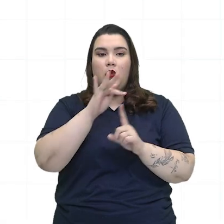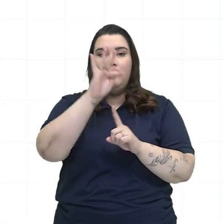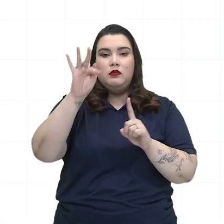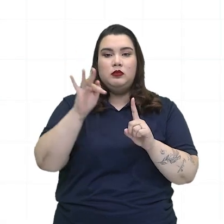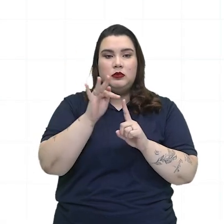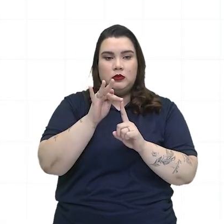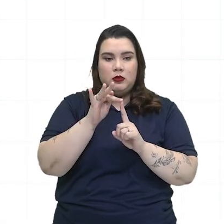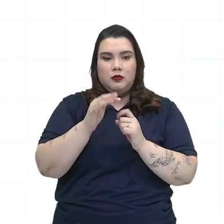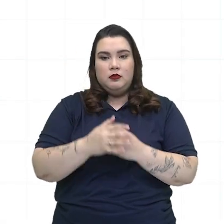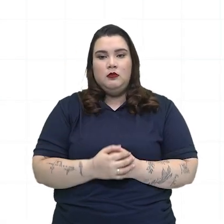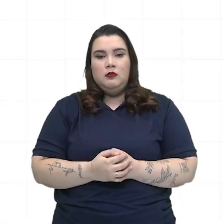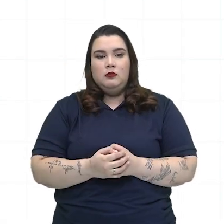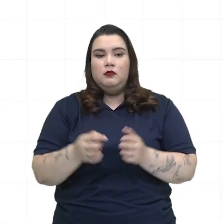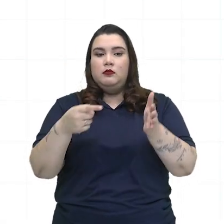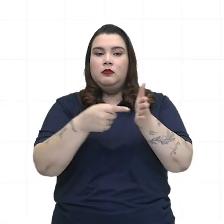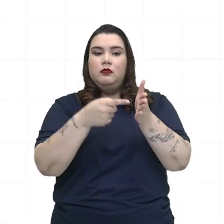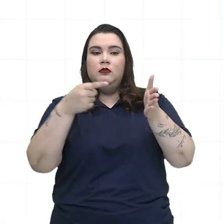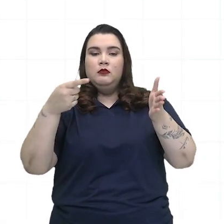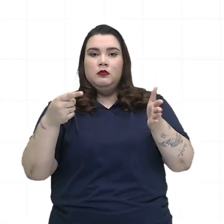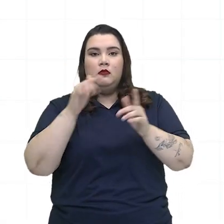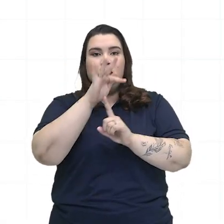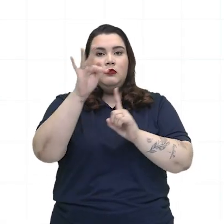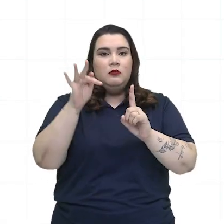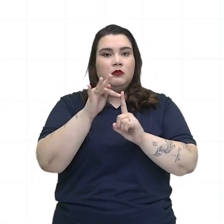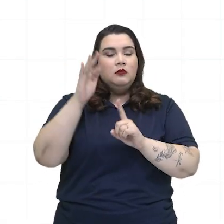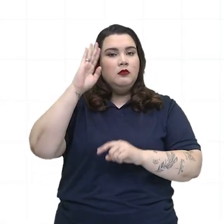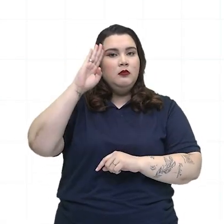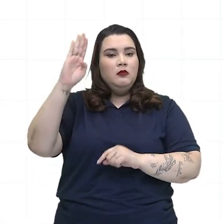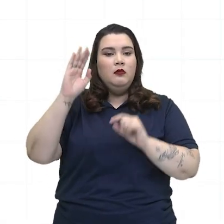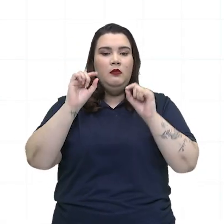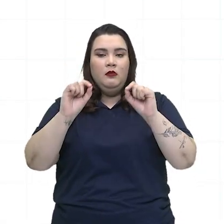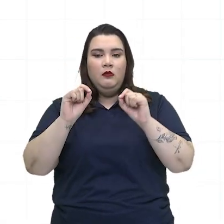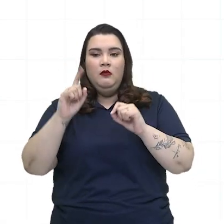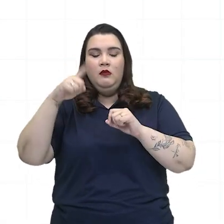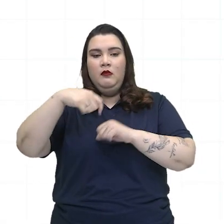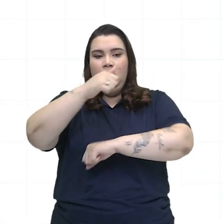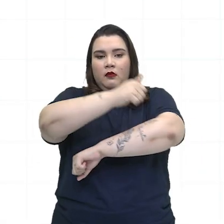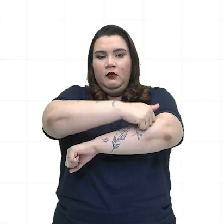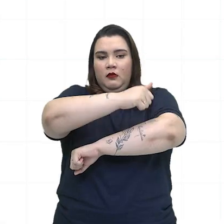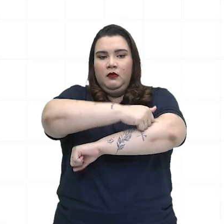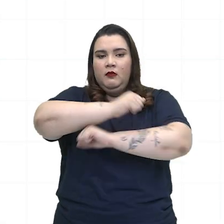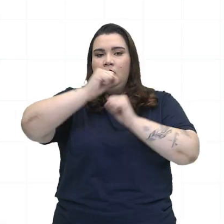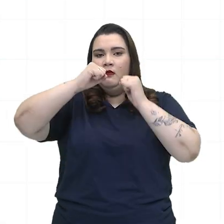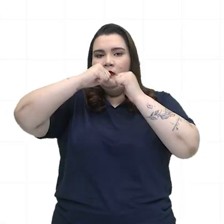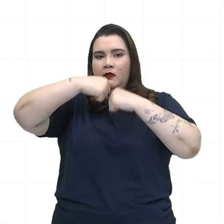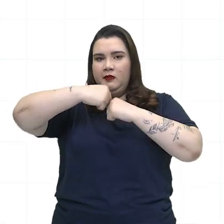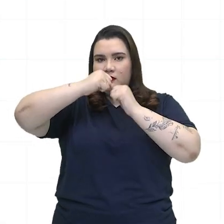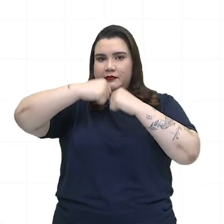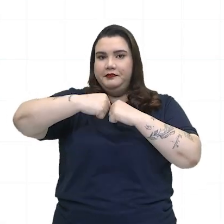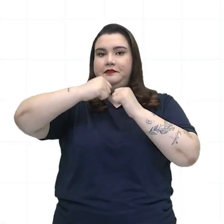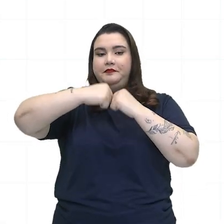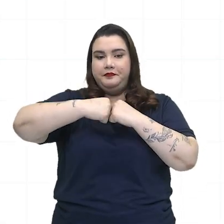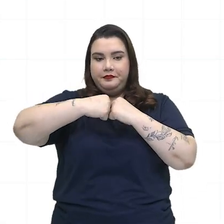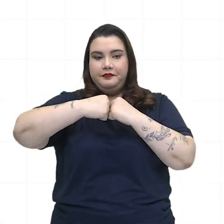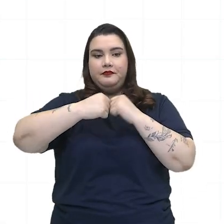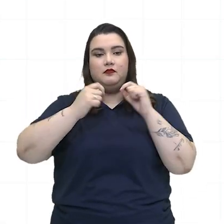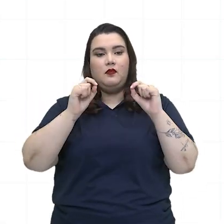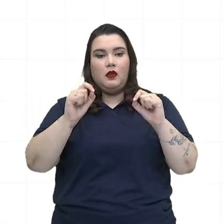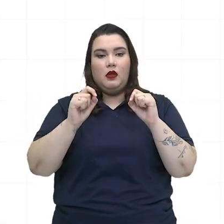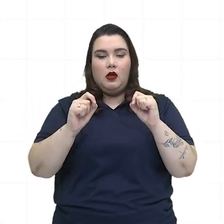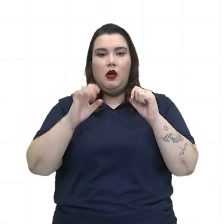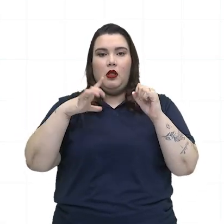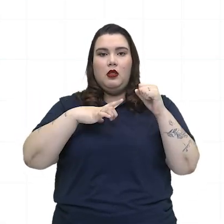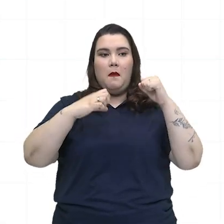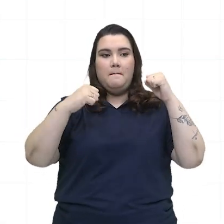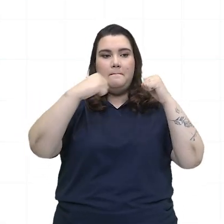articulações. A primeira de todas, né? A união dos ossos. As articulações, elas